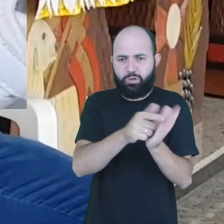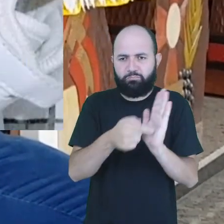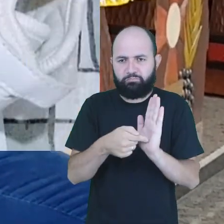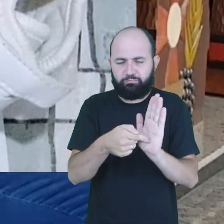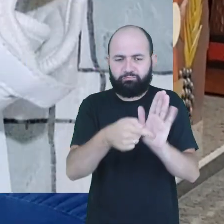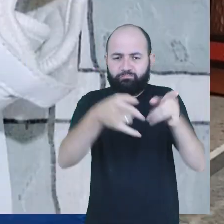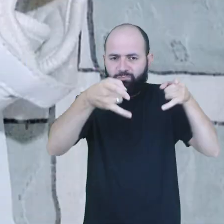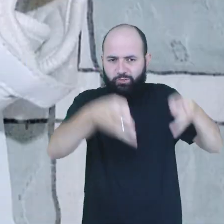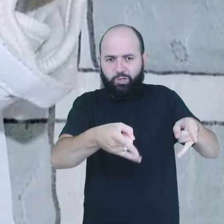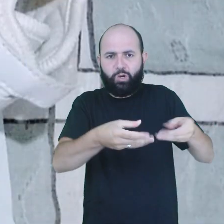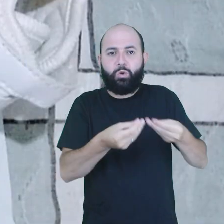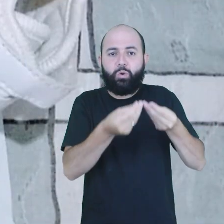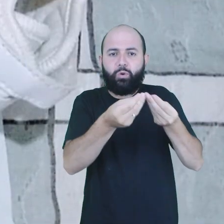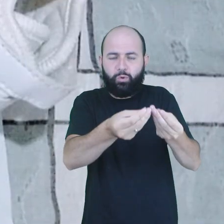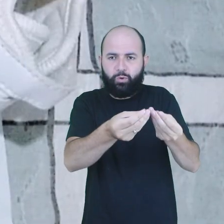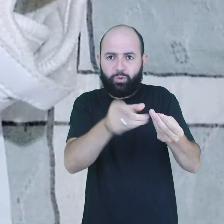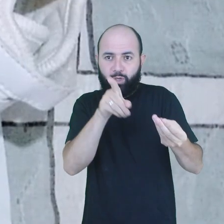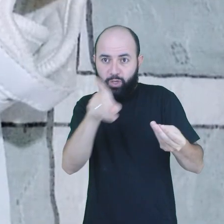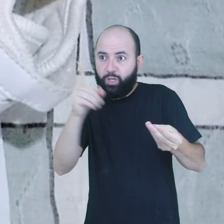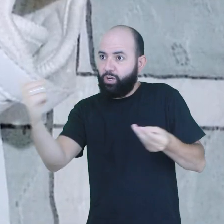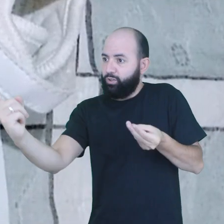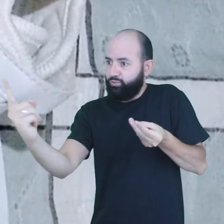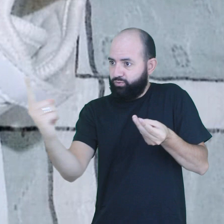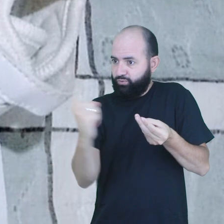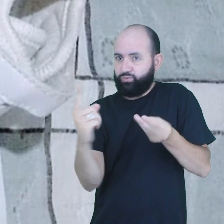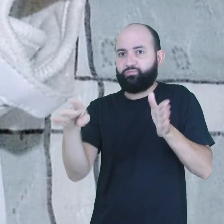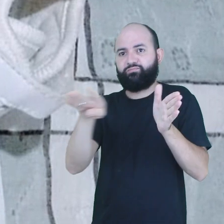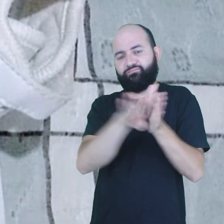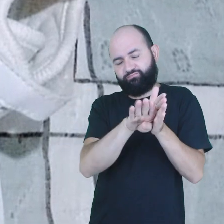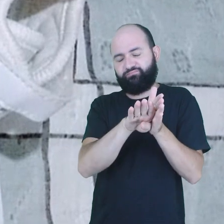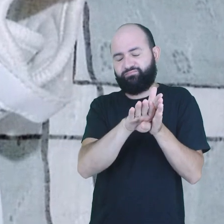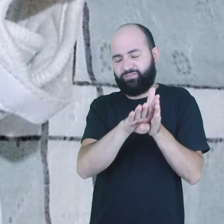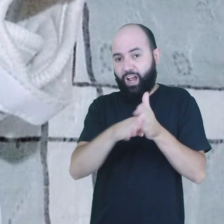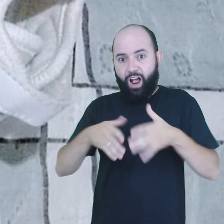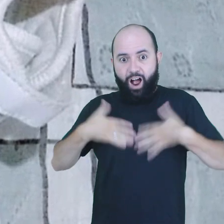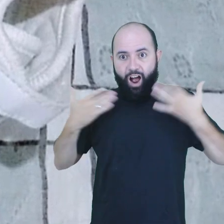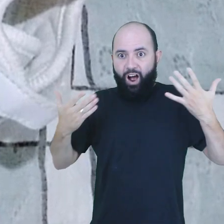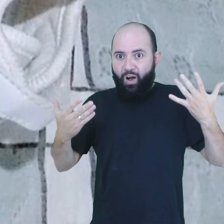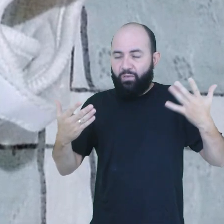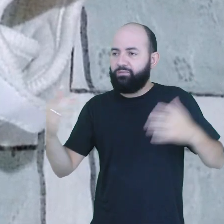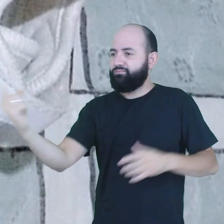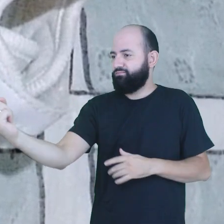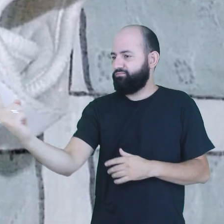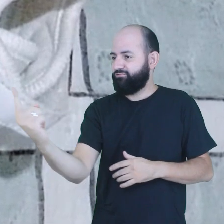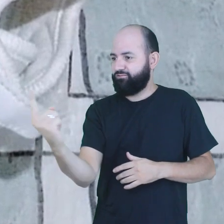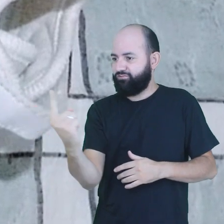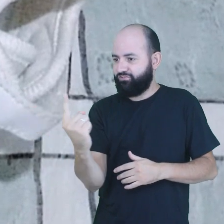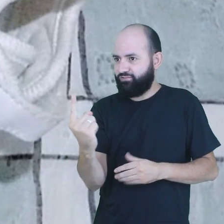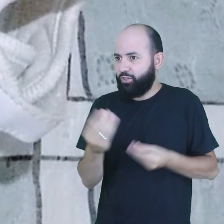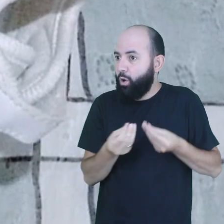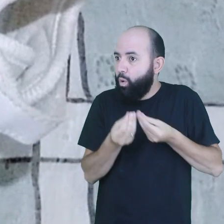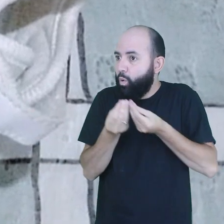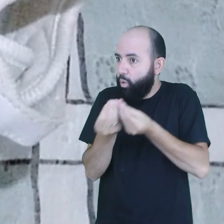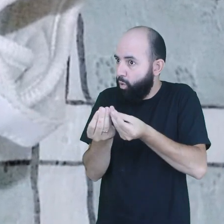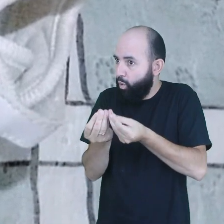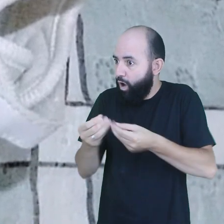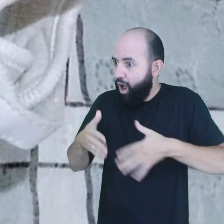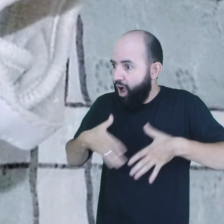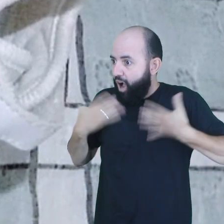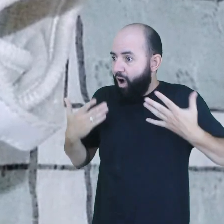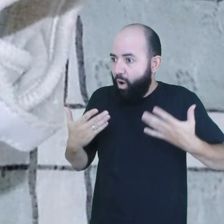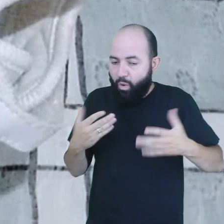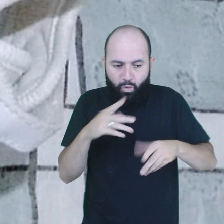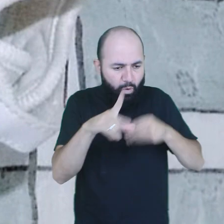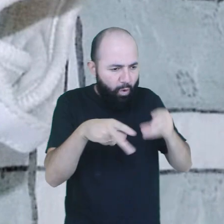tudo e deixei em cima da cama, para que a hora, para fazer uma surpresa para quando ele chegasse. Ele chegou, entreguei a